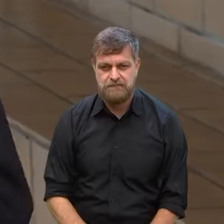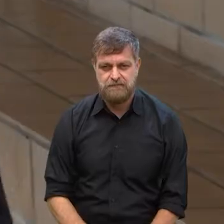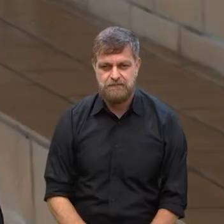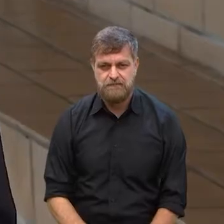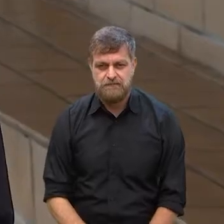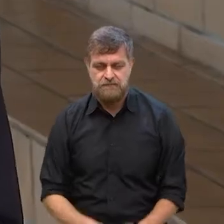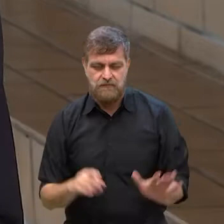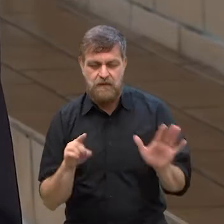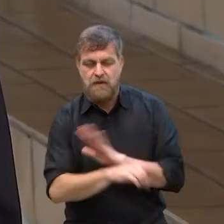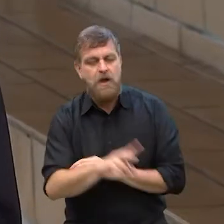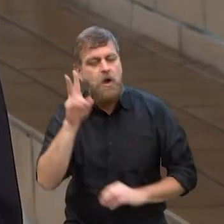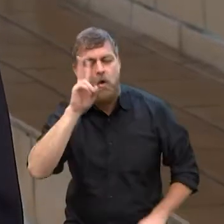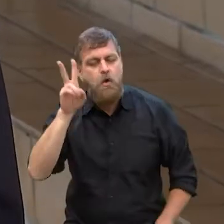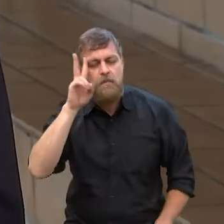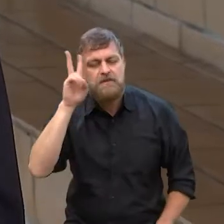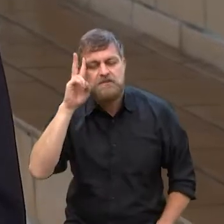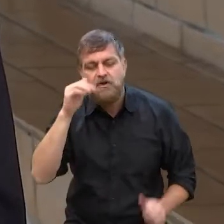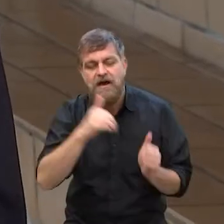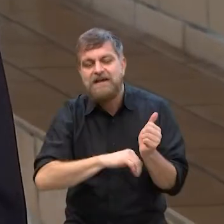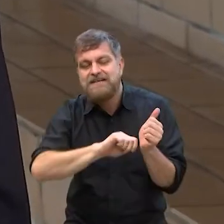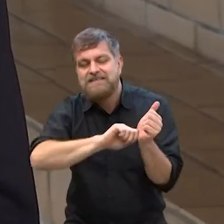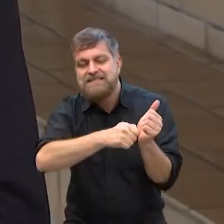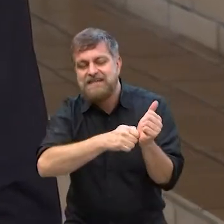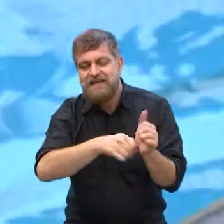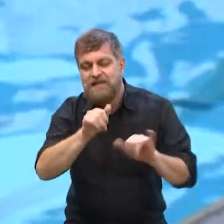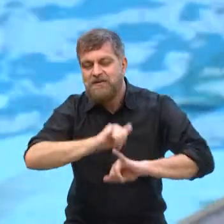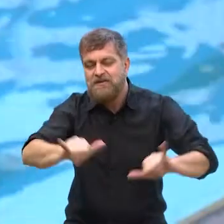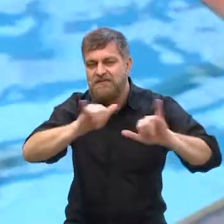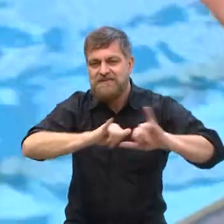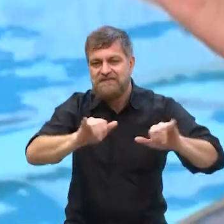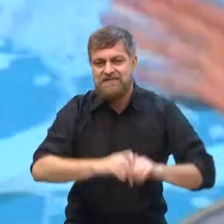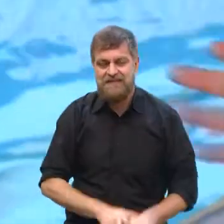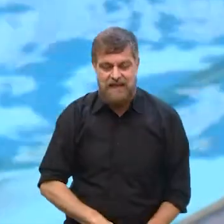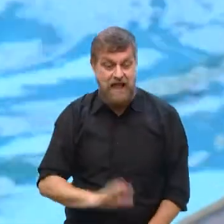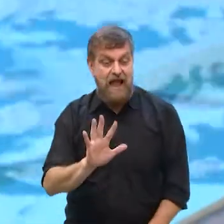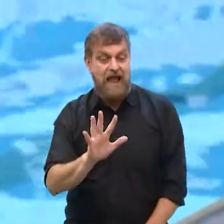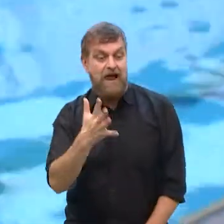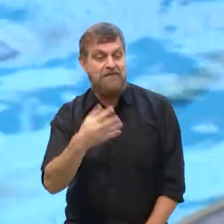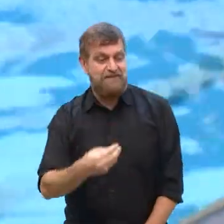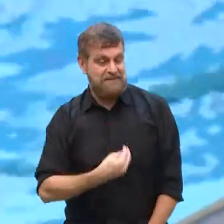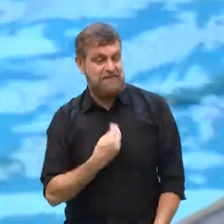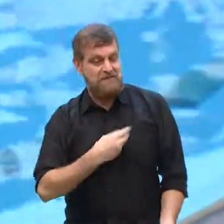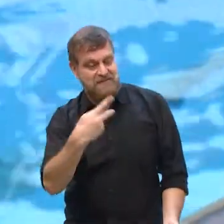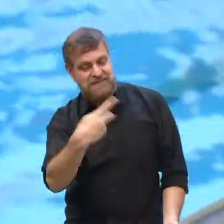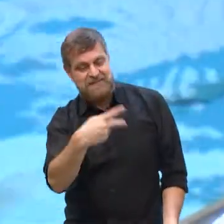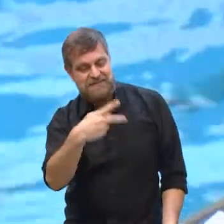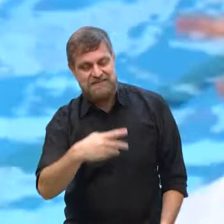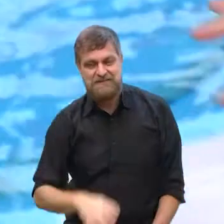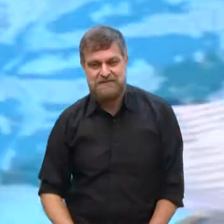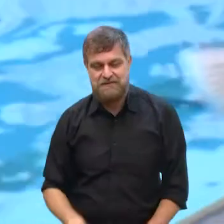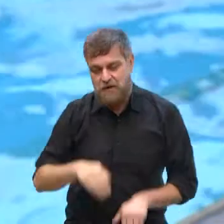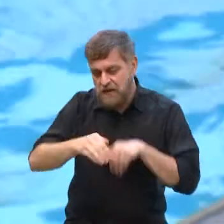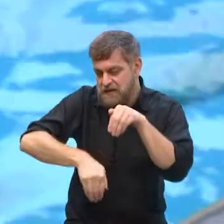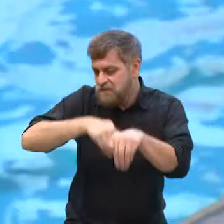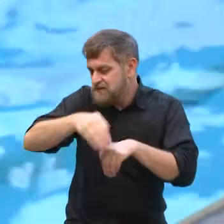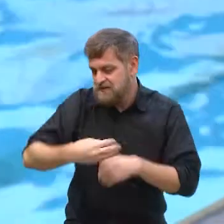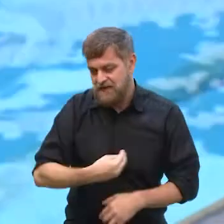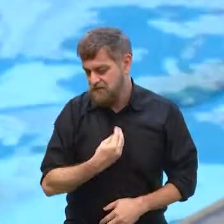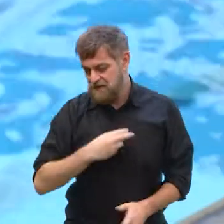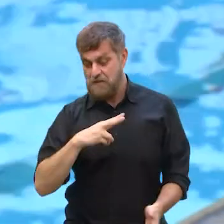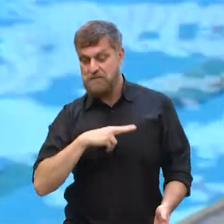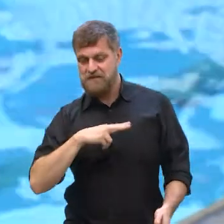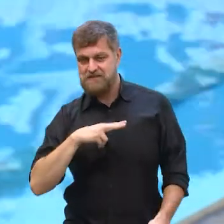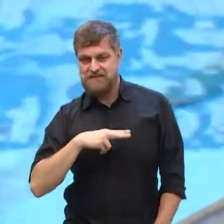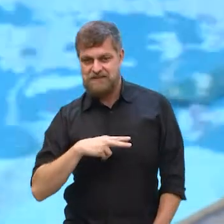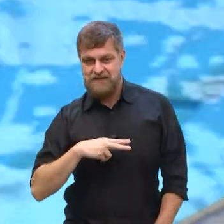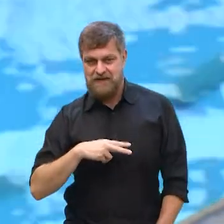E aí, que história que você reservou para o nosso programa? Alguma coisa que já aconteceu na sua vida? Pode ser nas piscinas, pode ser fora,